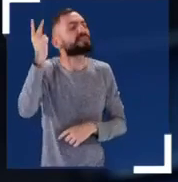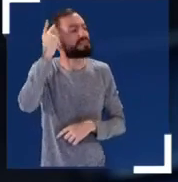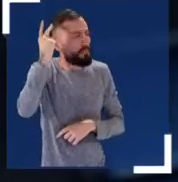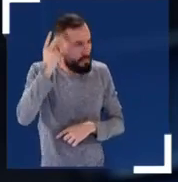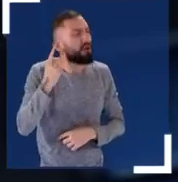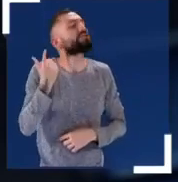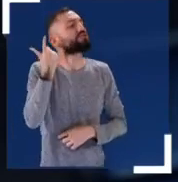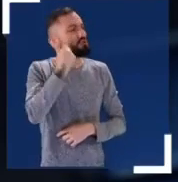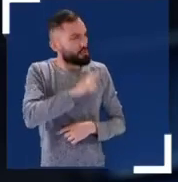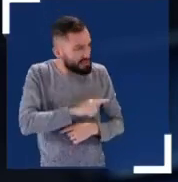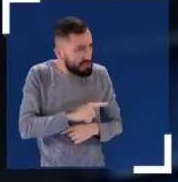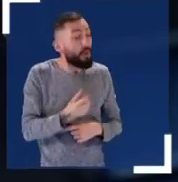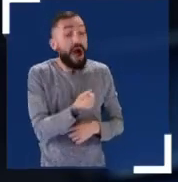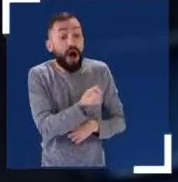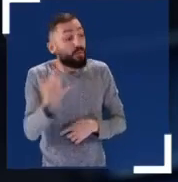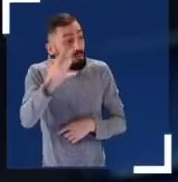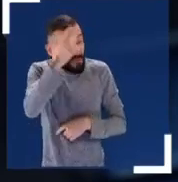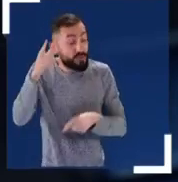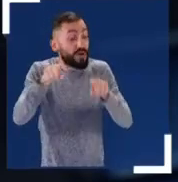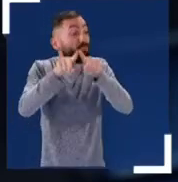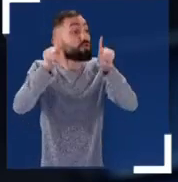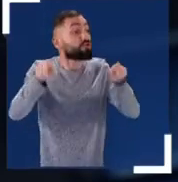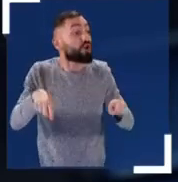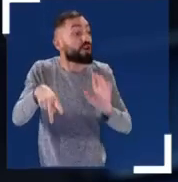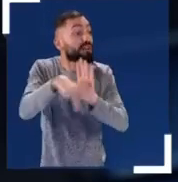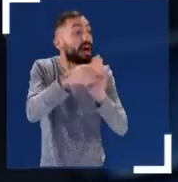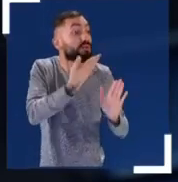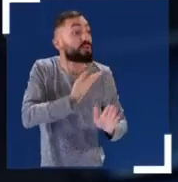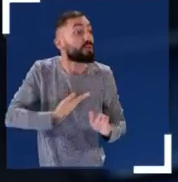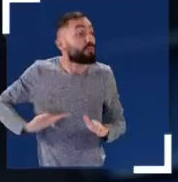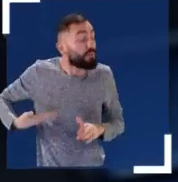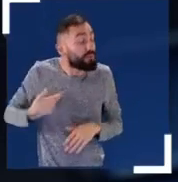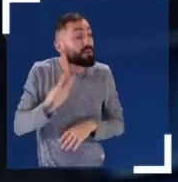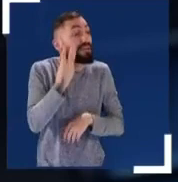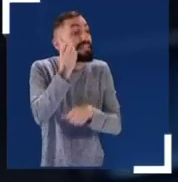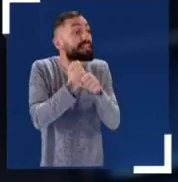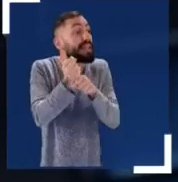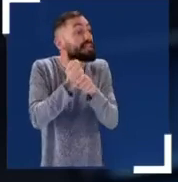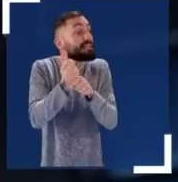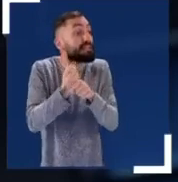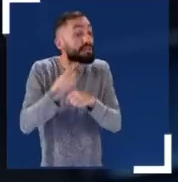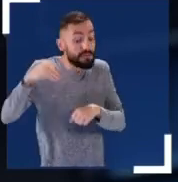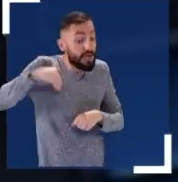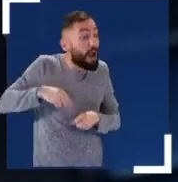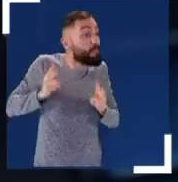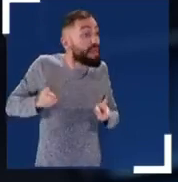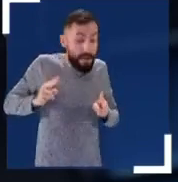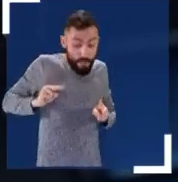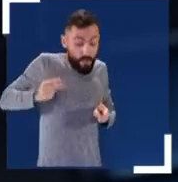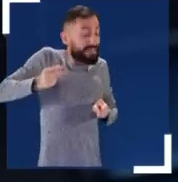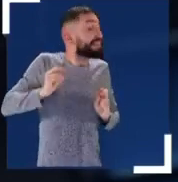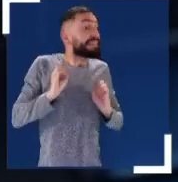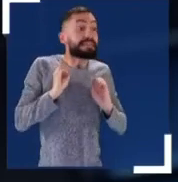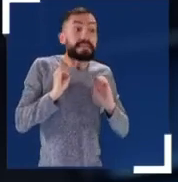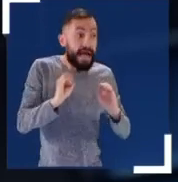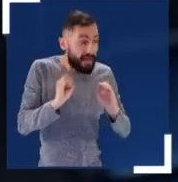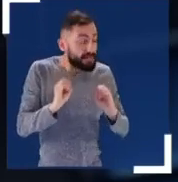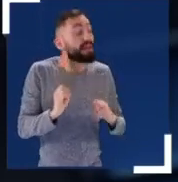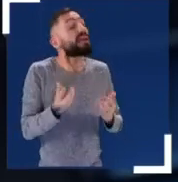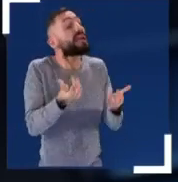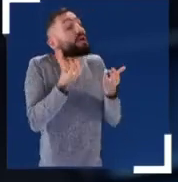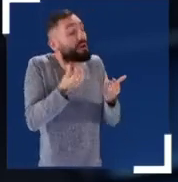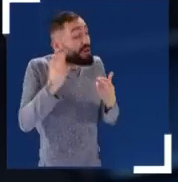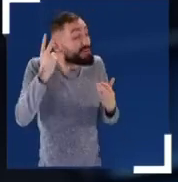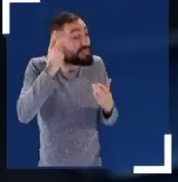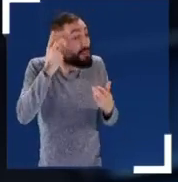servidor se sacrificou durante 3 anos, praticamente sem atualização do seu salário. Eu pretendo que São Paulo tenha o funcionário público